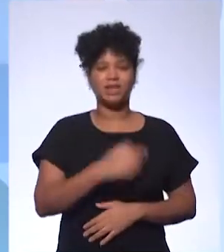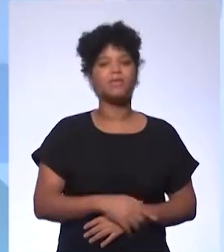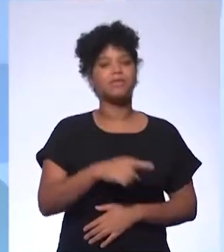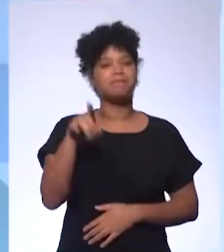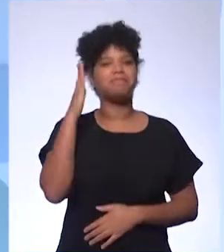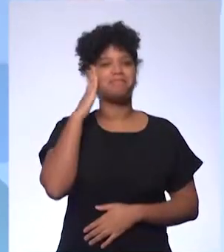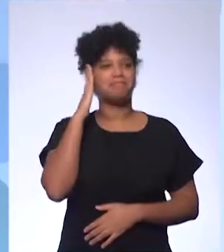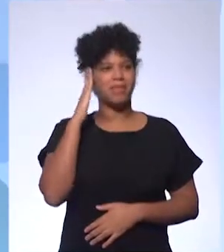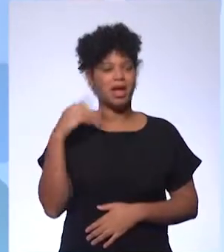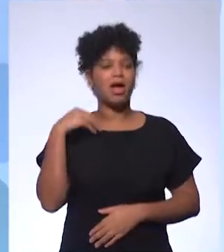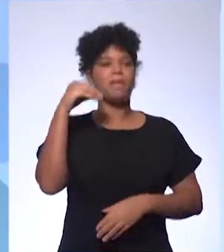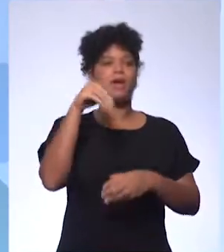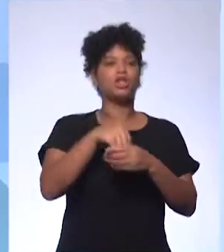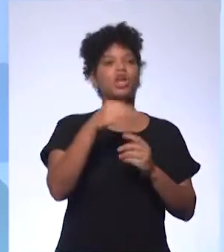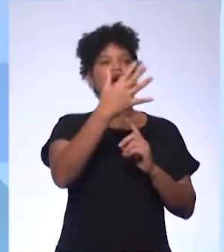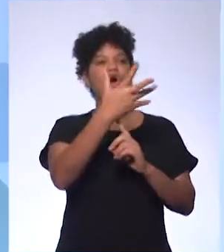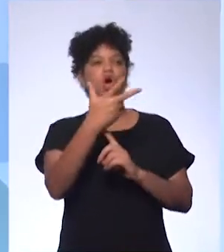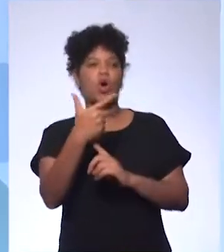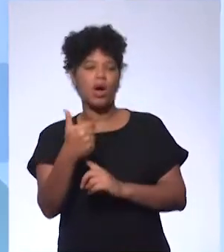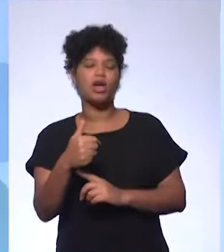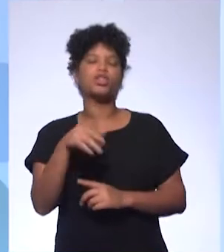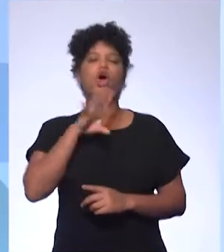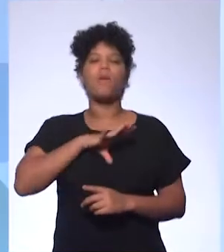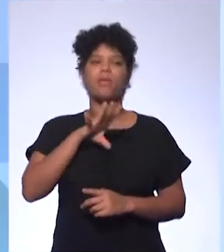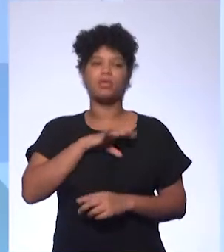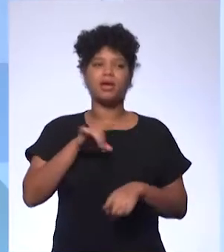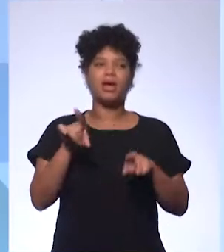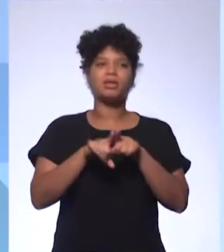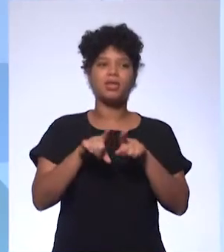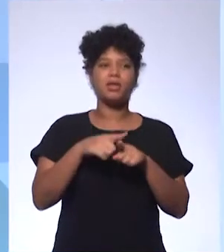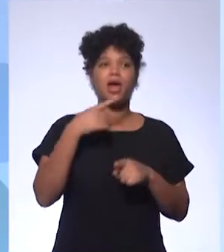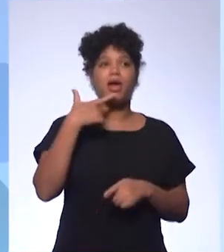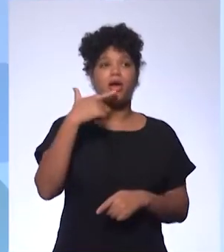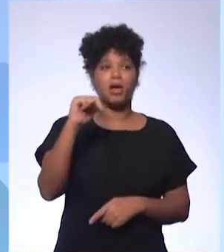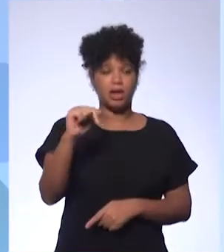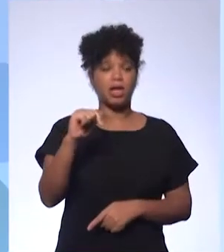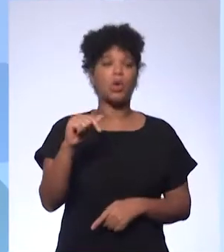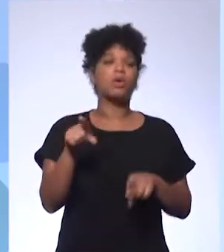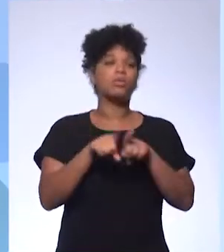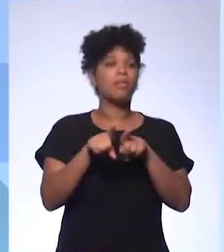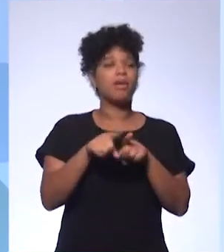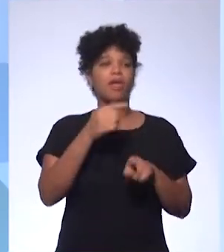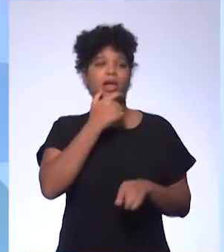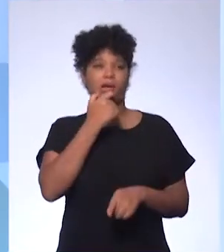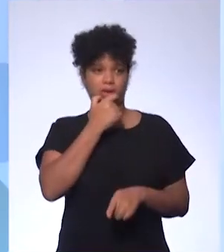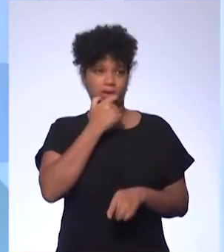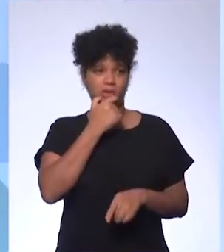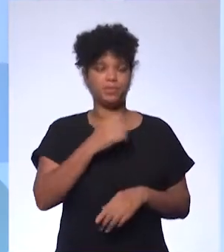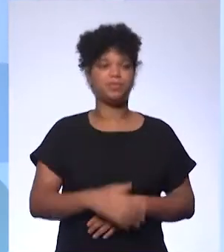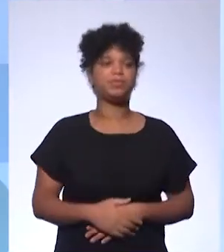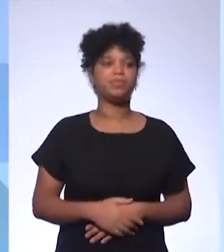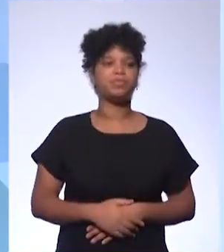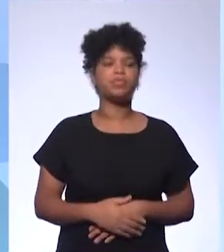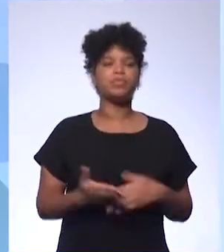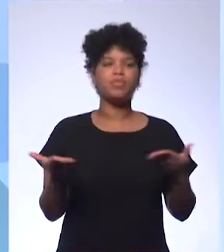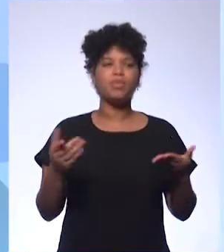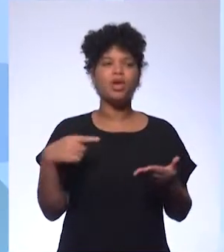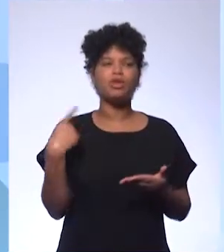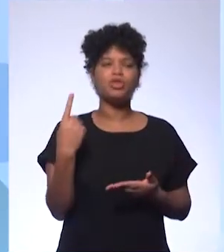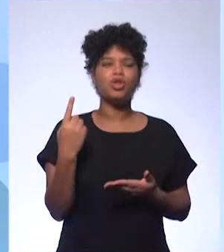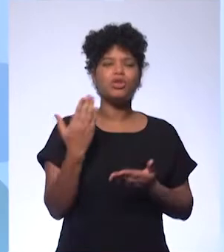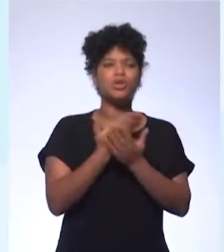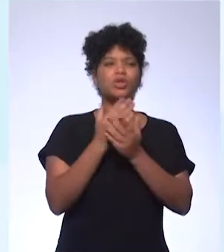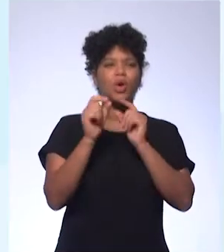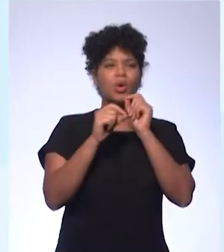linguagens engloba as disciplinas de arte, língua portuguesa e língua estrangeira moderna, inglês. Qual habilidade iremos trabalhar na aula